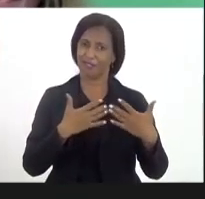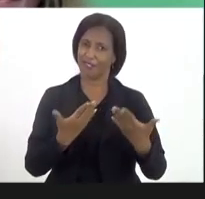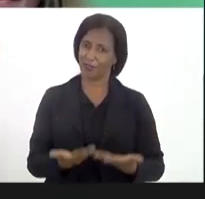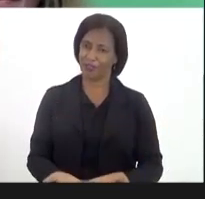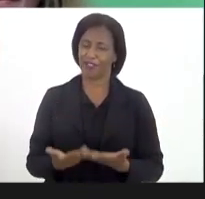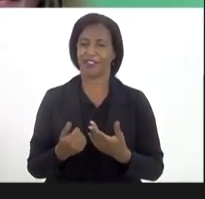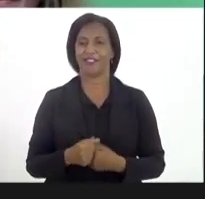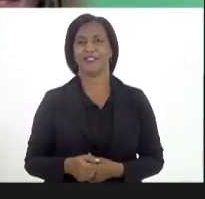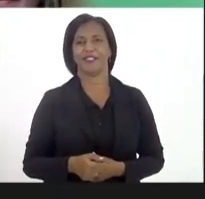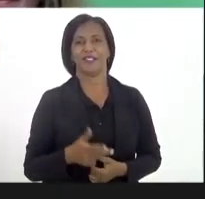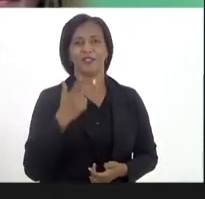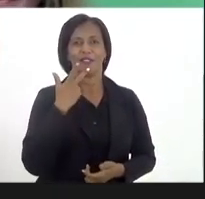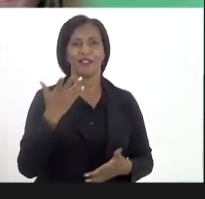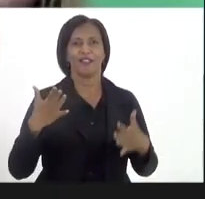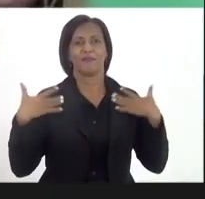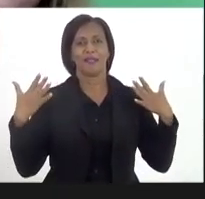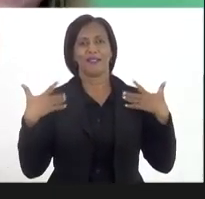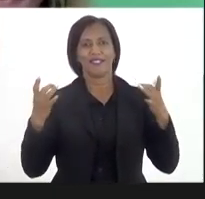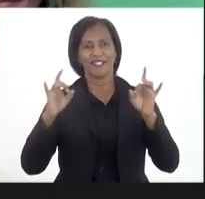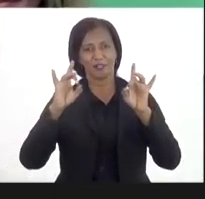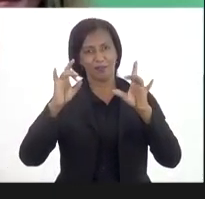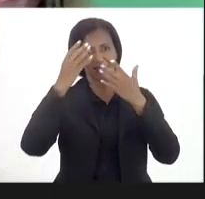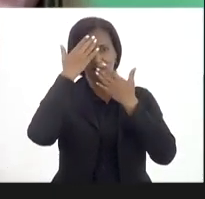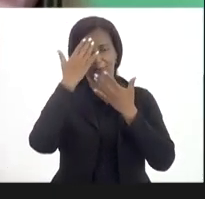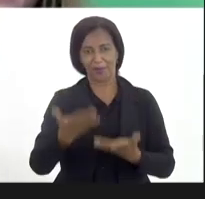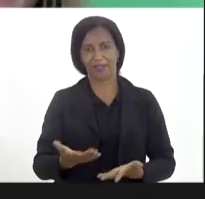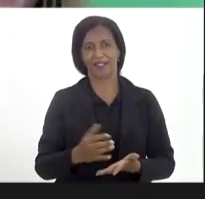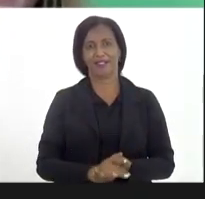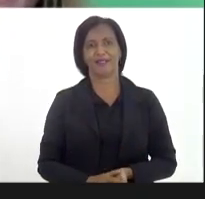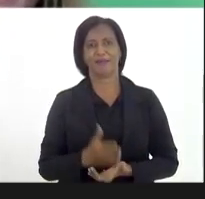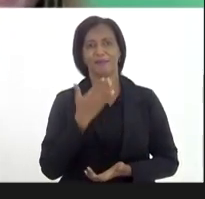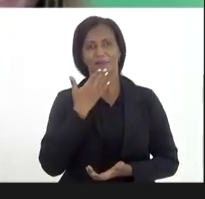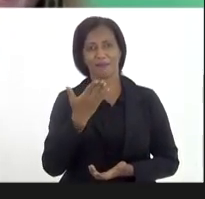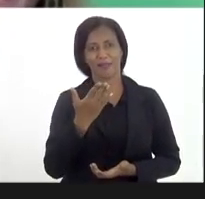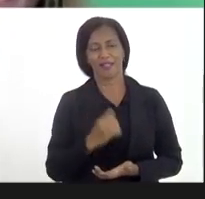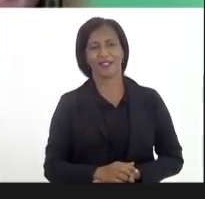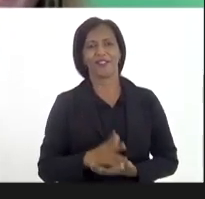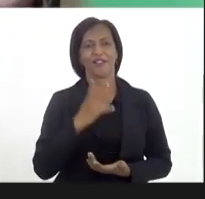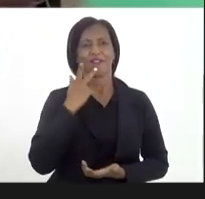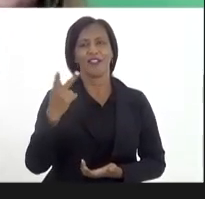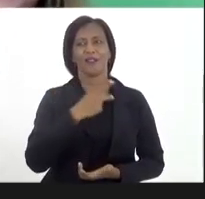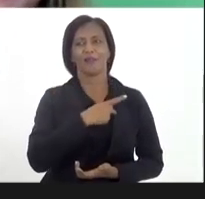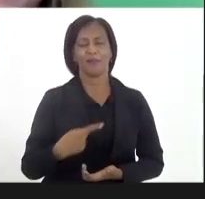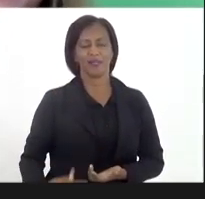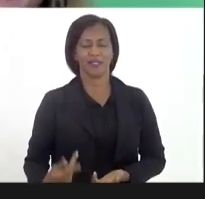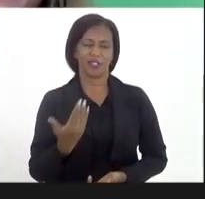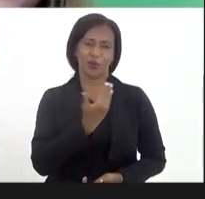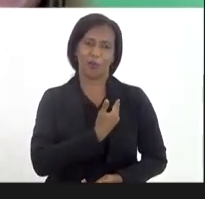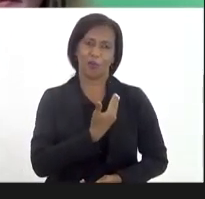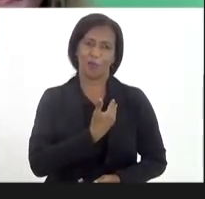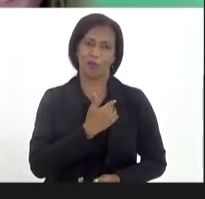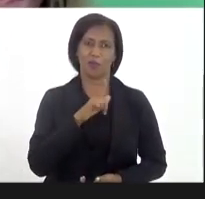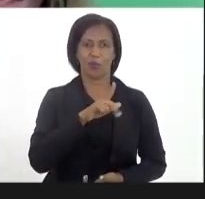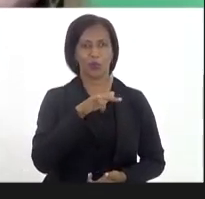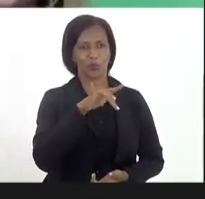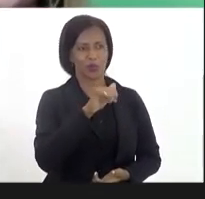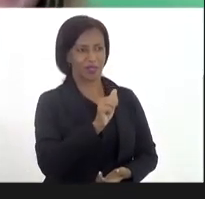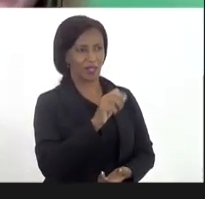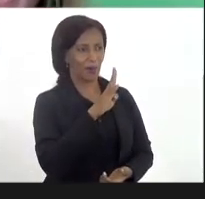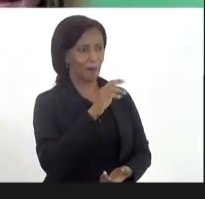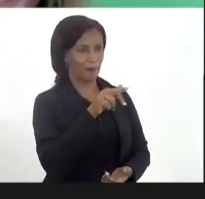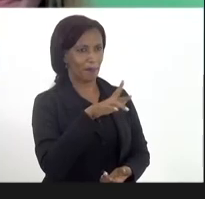e a cão da minha alegria especial ea o que peço que a senhora transmita meu presidente querido amigo Luciano Bandeira